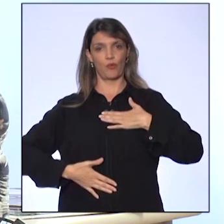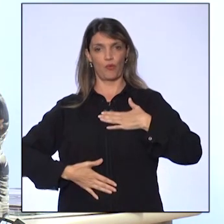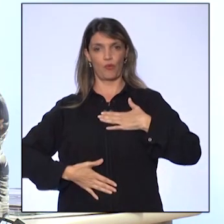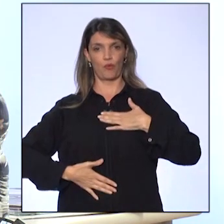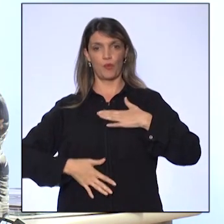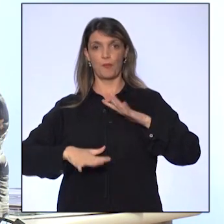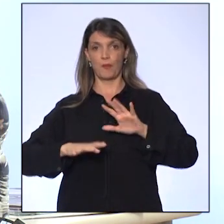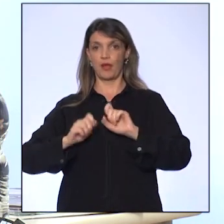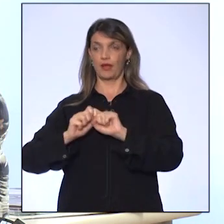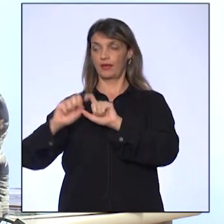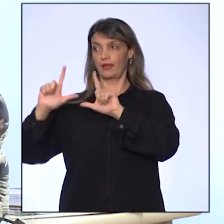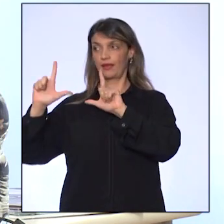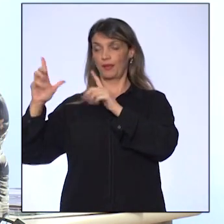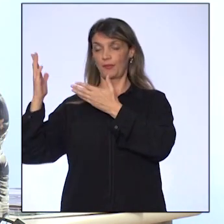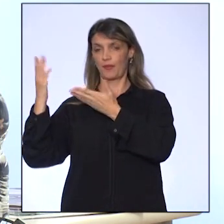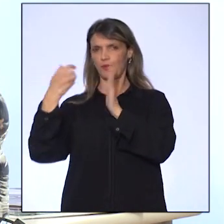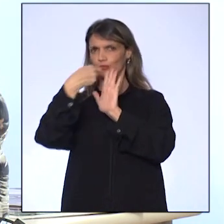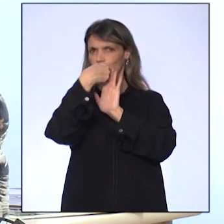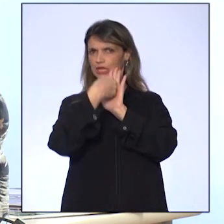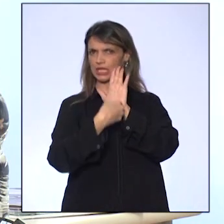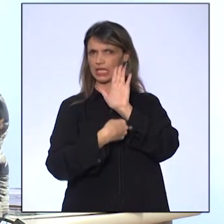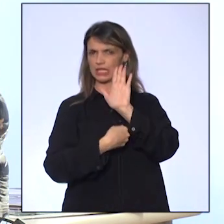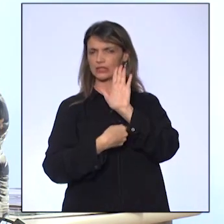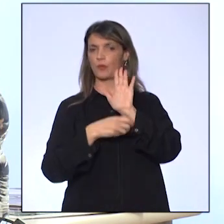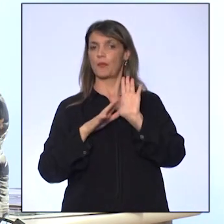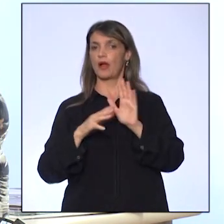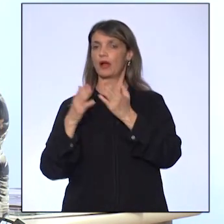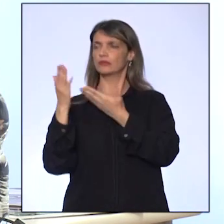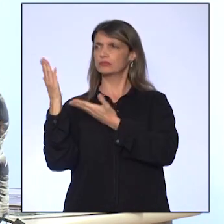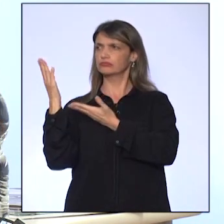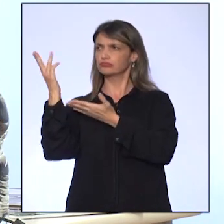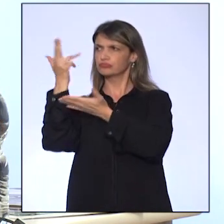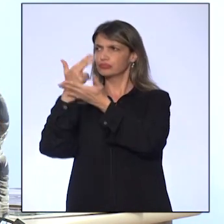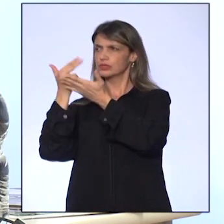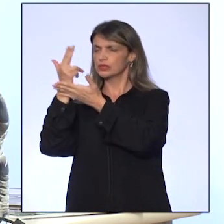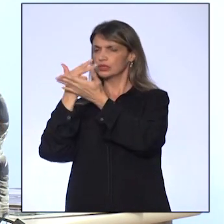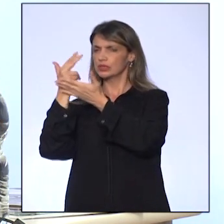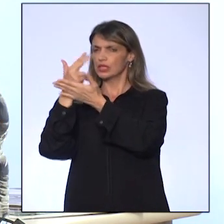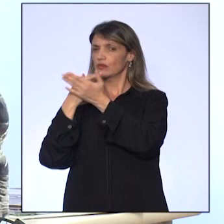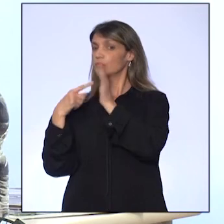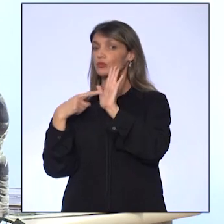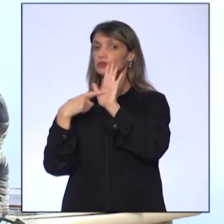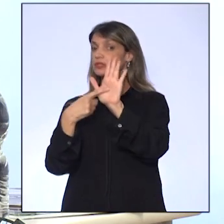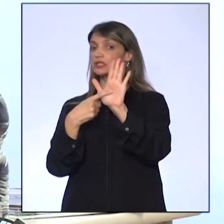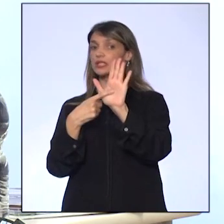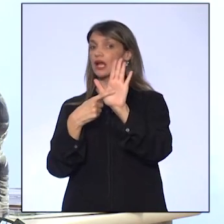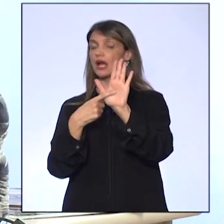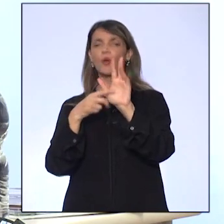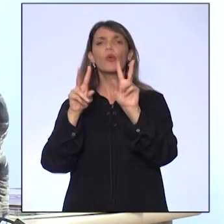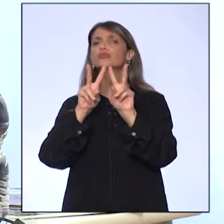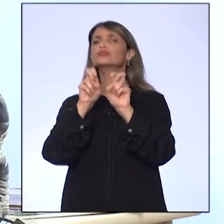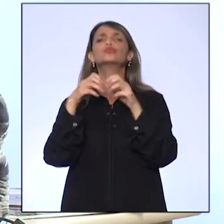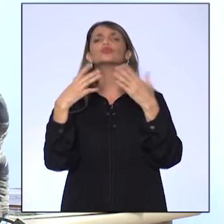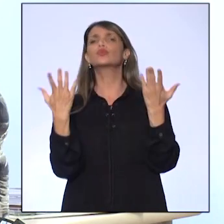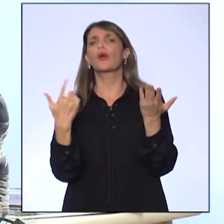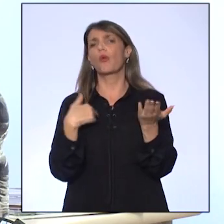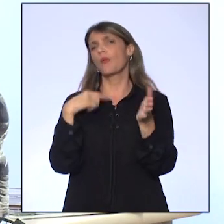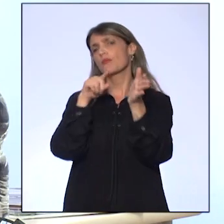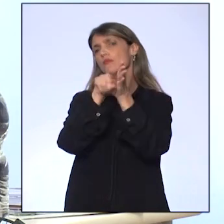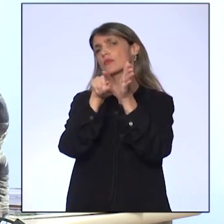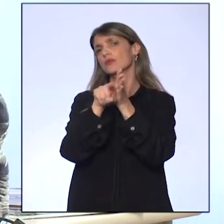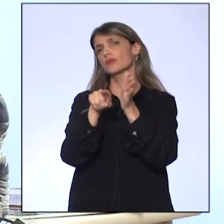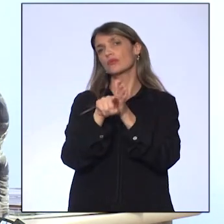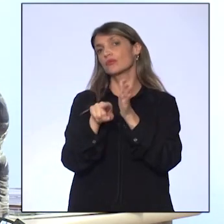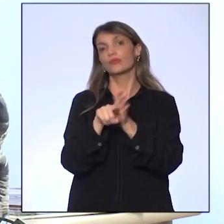para a imagem. Por quê? A imagem é que vai me dizer qual é o assunto. Quando eu fiz perguntas para vocês